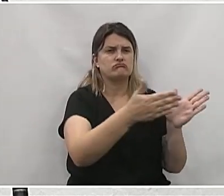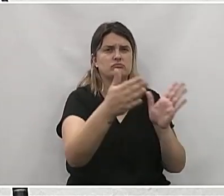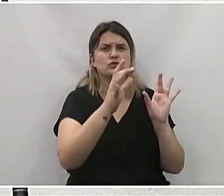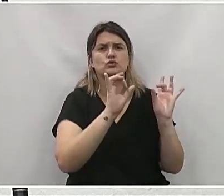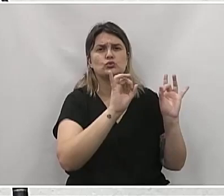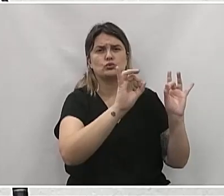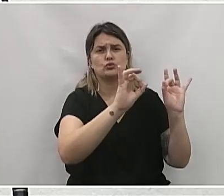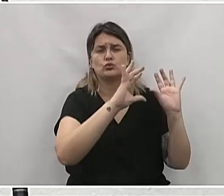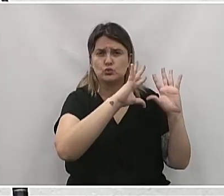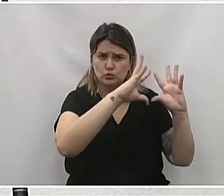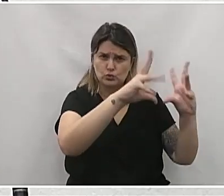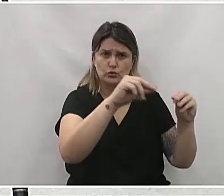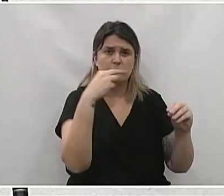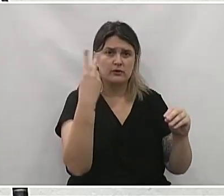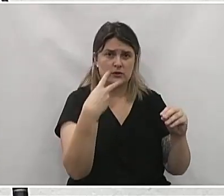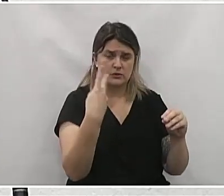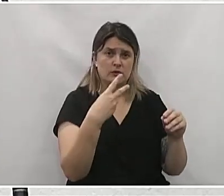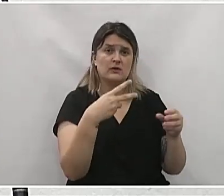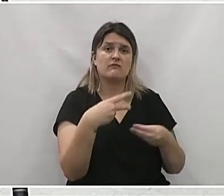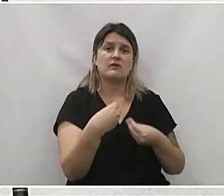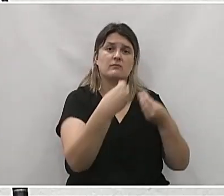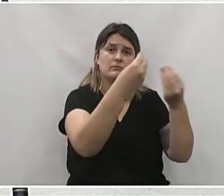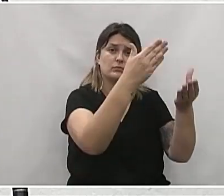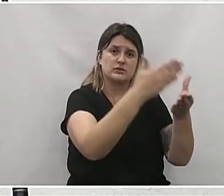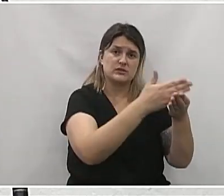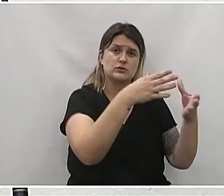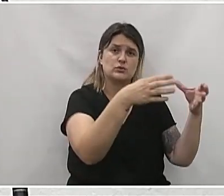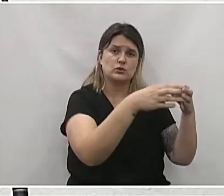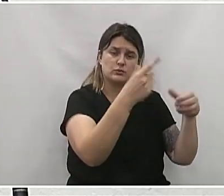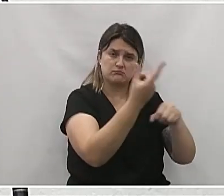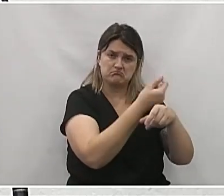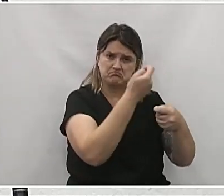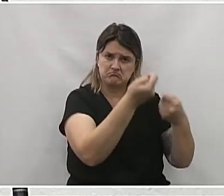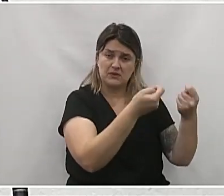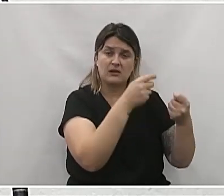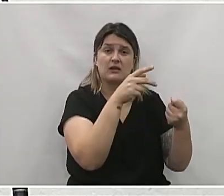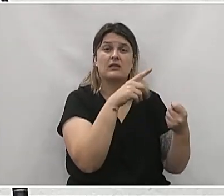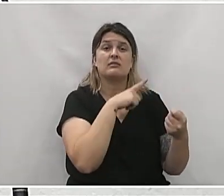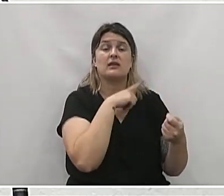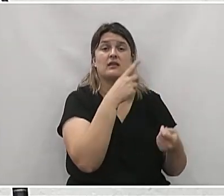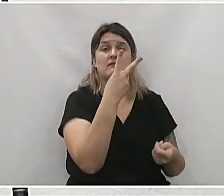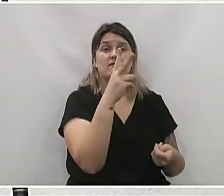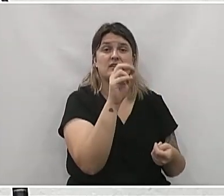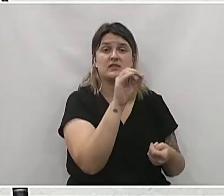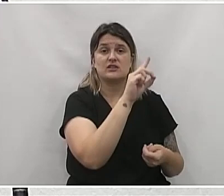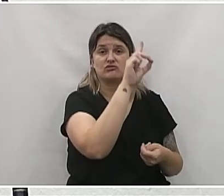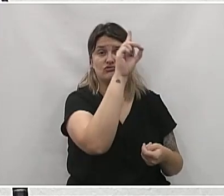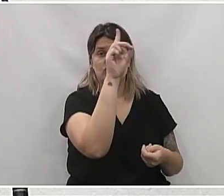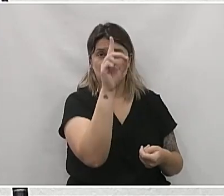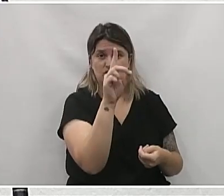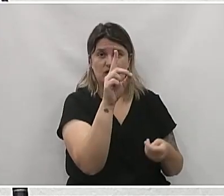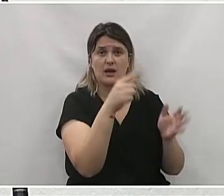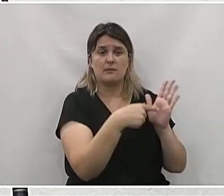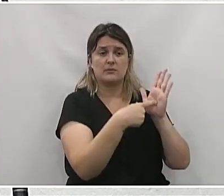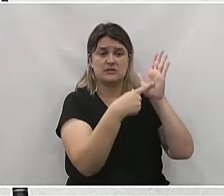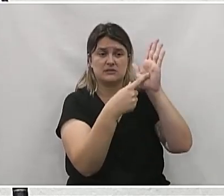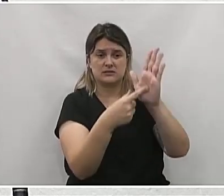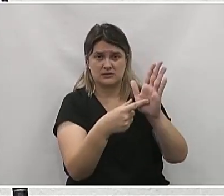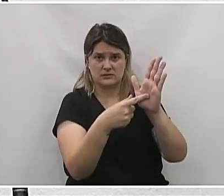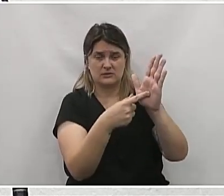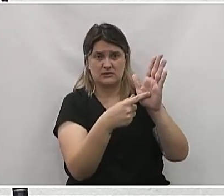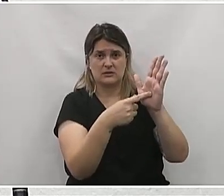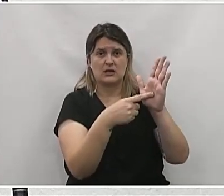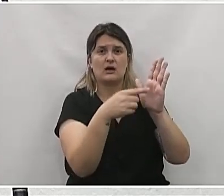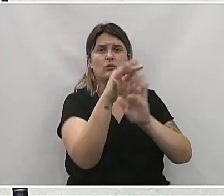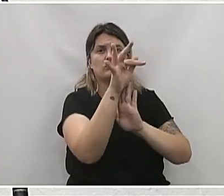vereadores, enviando o processo da Comissão de Finanças, Orçamento e Patrimônio, que terá 20 dias para apresentar ao plenário